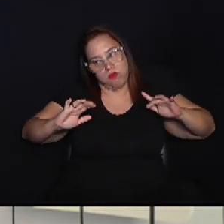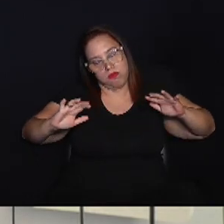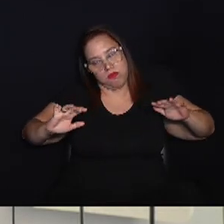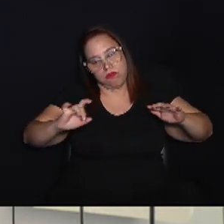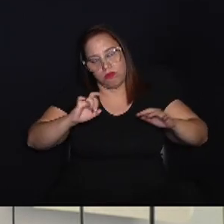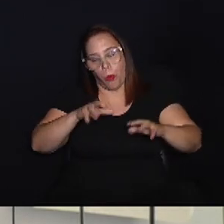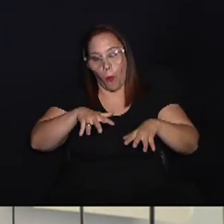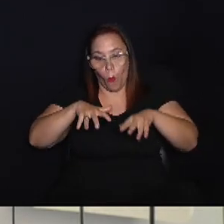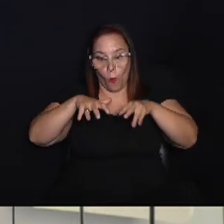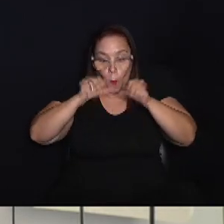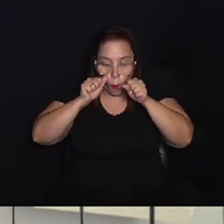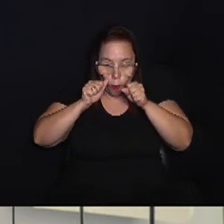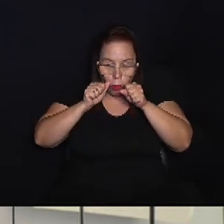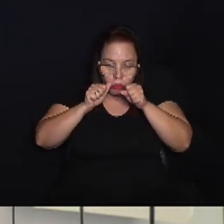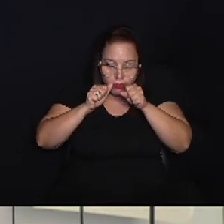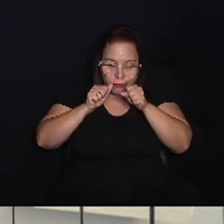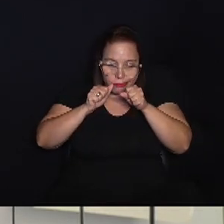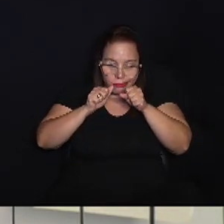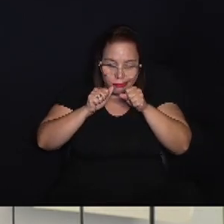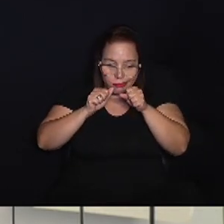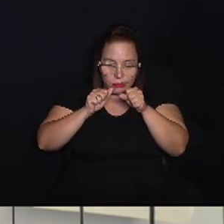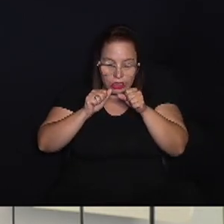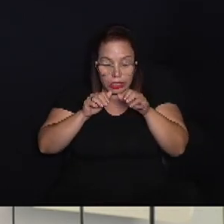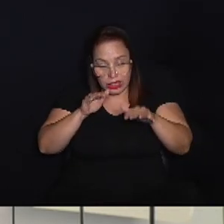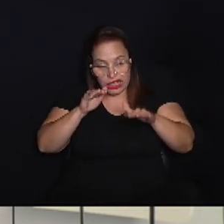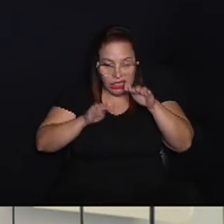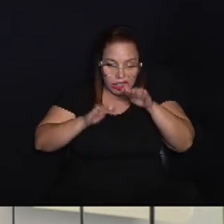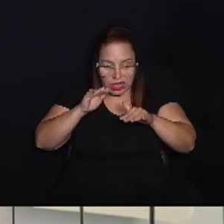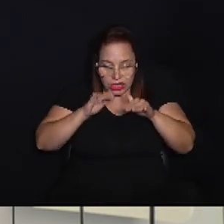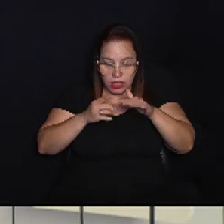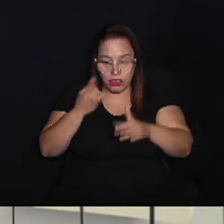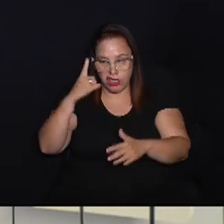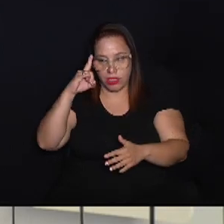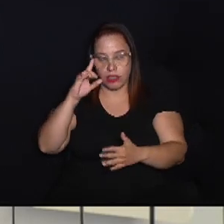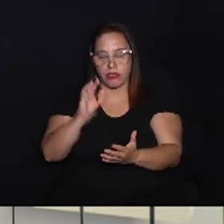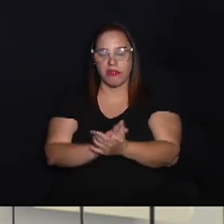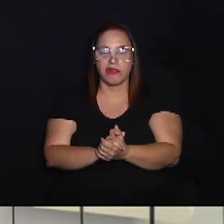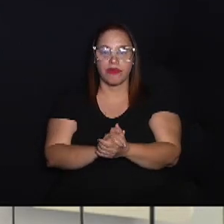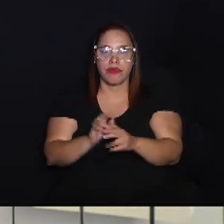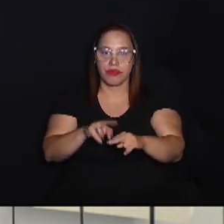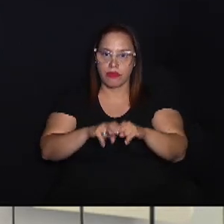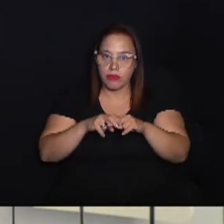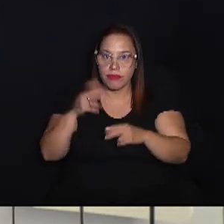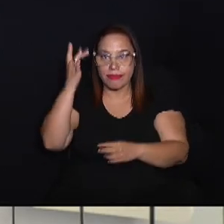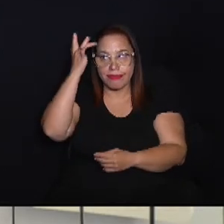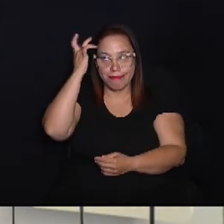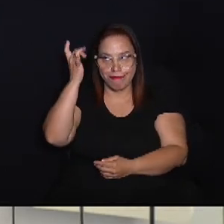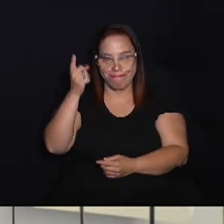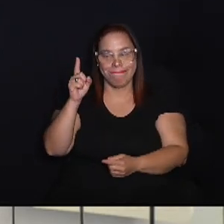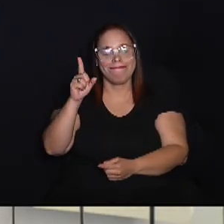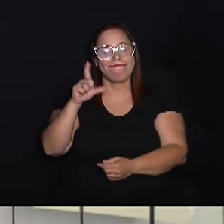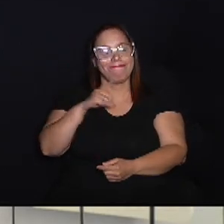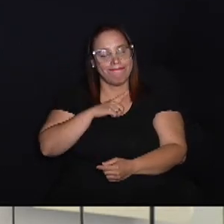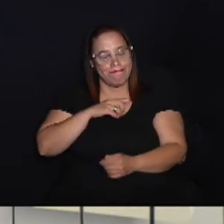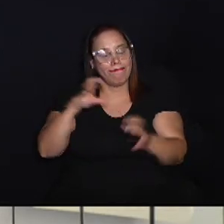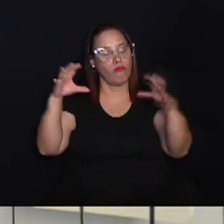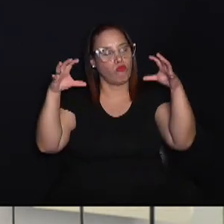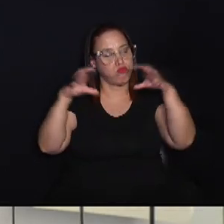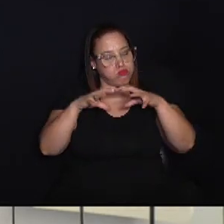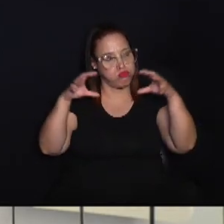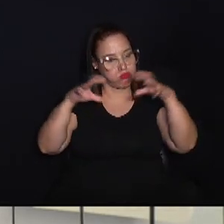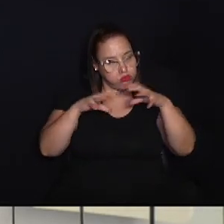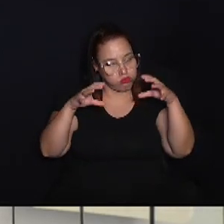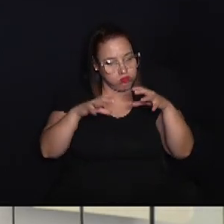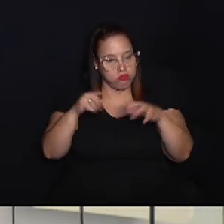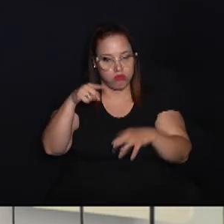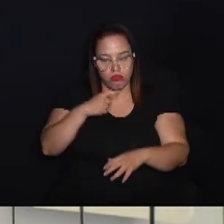ar seco que vinha mantendo o tempo estável nos últimos dias. Portanto, amanhã tem previsão de chuva aqui para a cidade